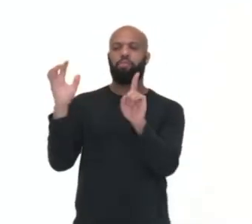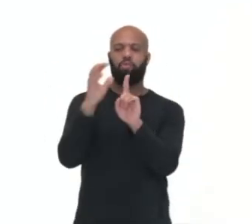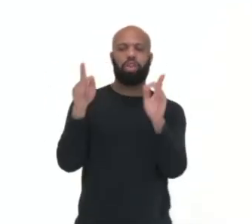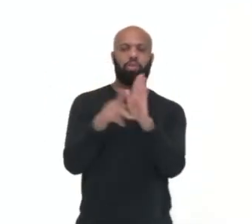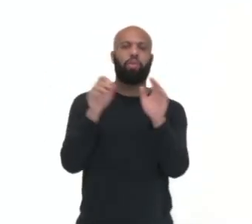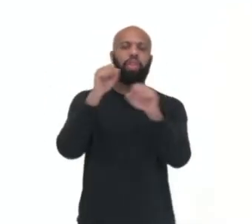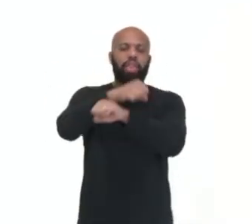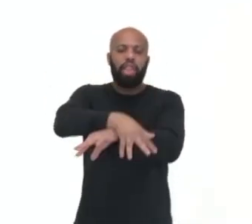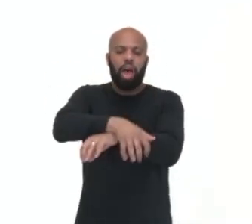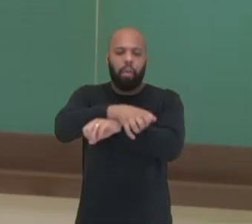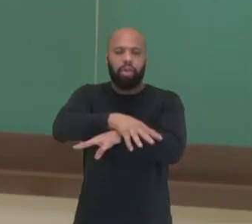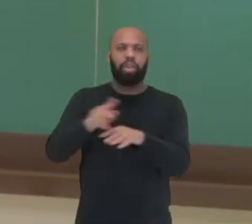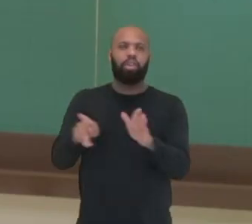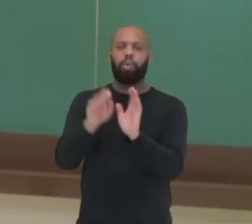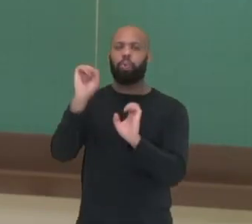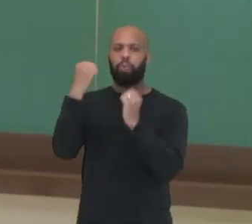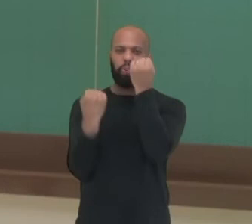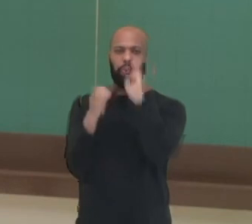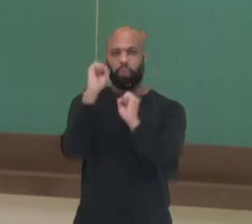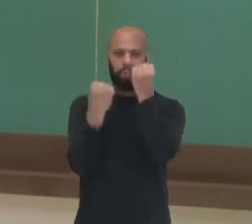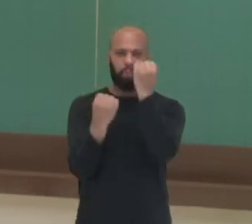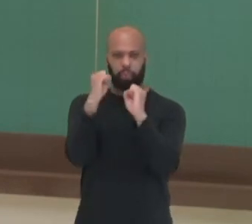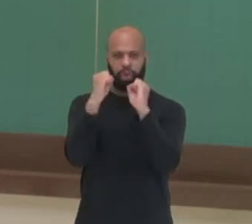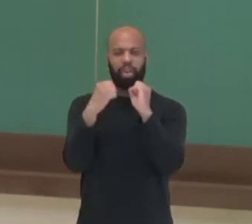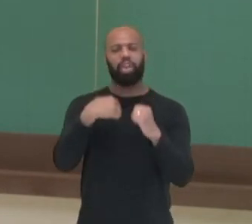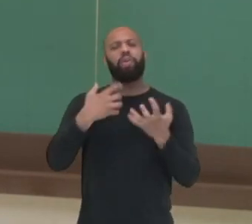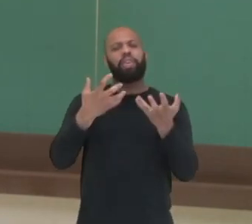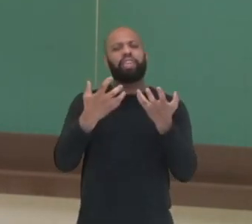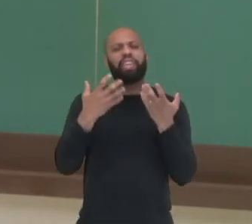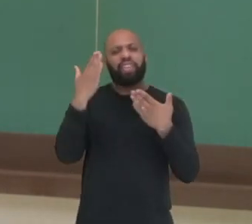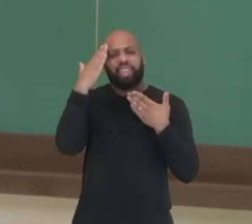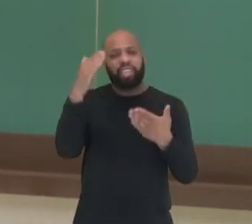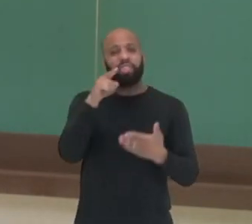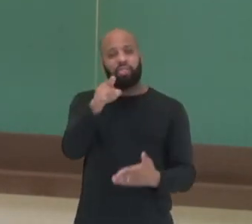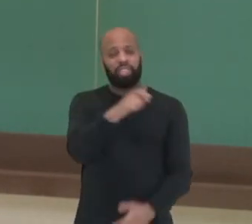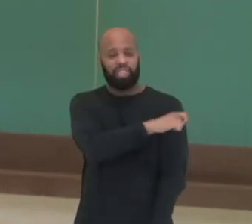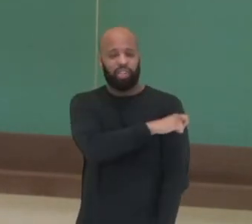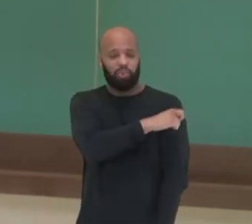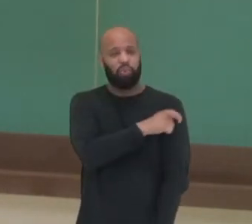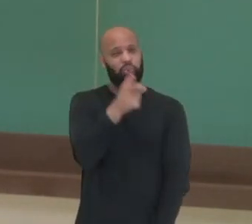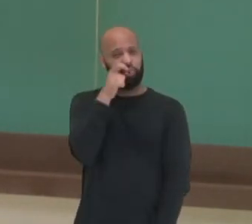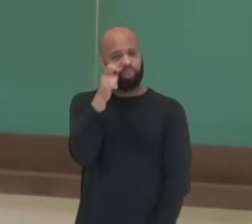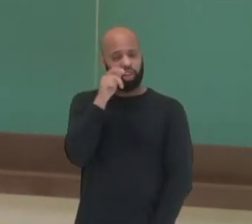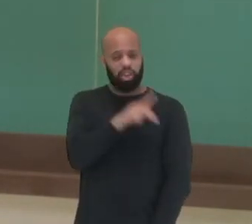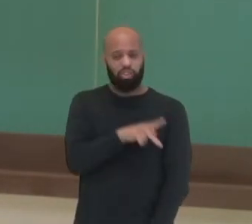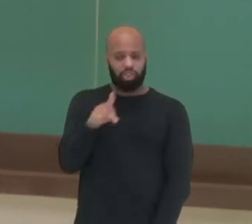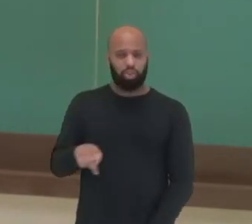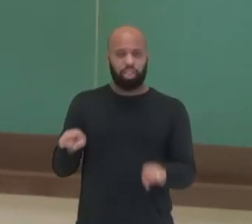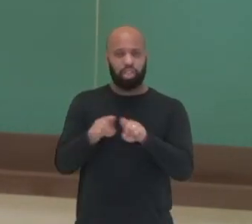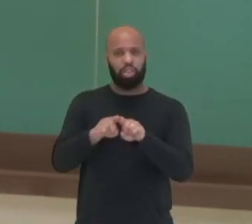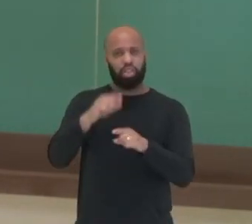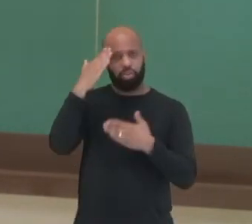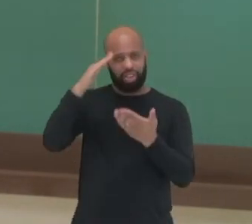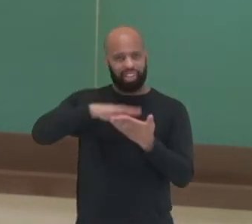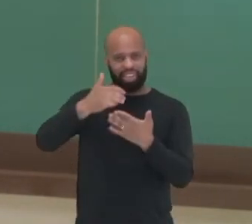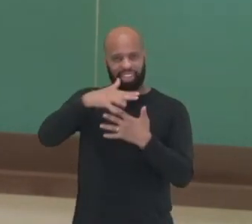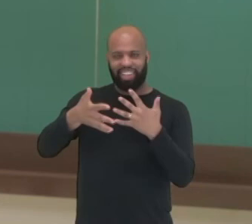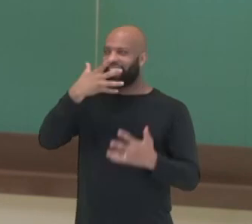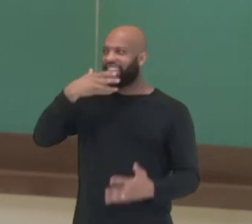da mídia nas ginásticas. Eu gostaria de agradecer vocês, estudantes, os professores, obrigado ao nosso intérprete